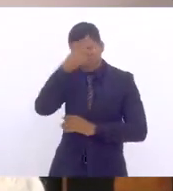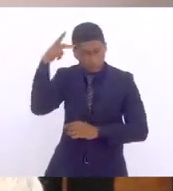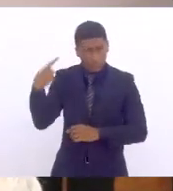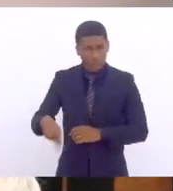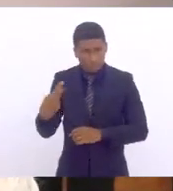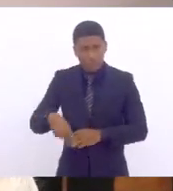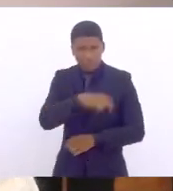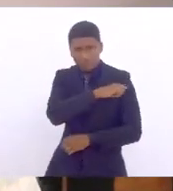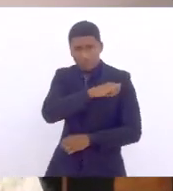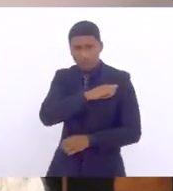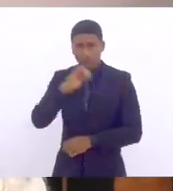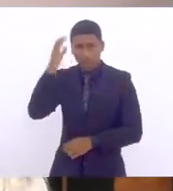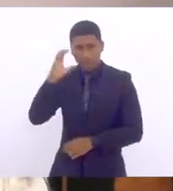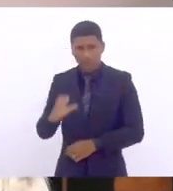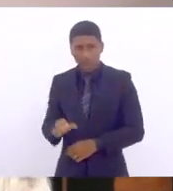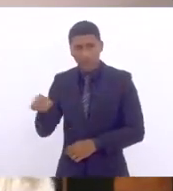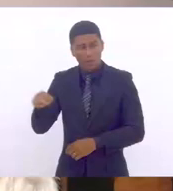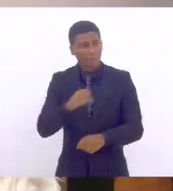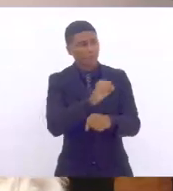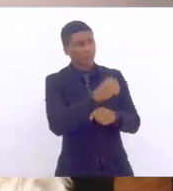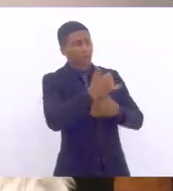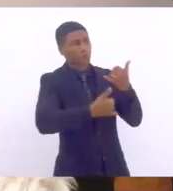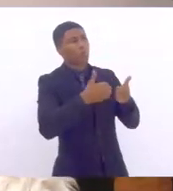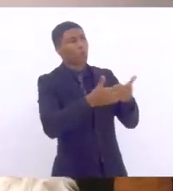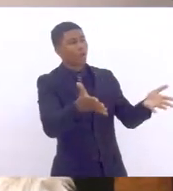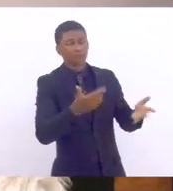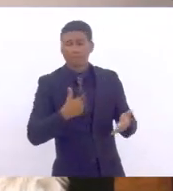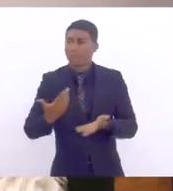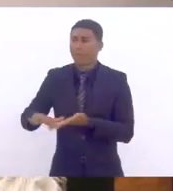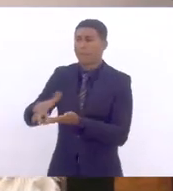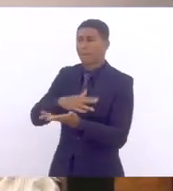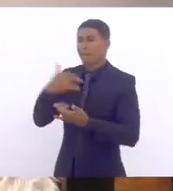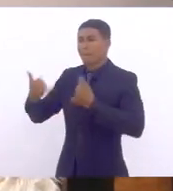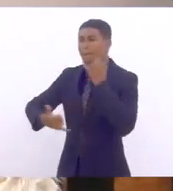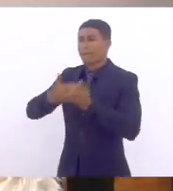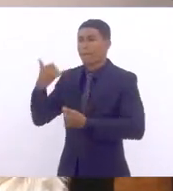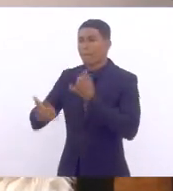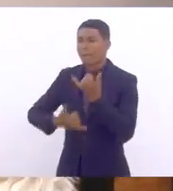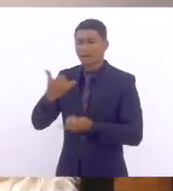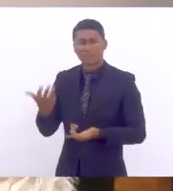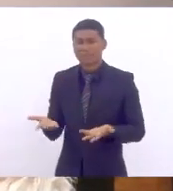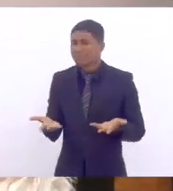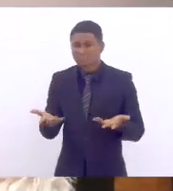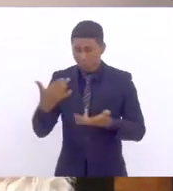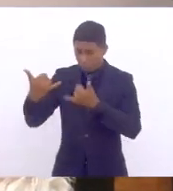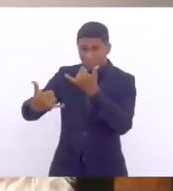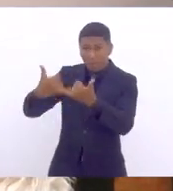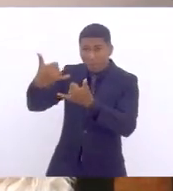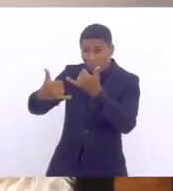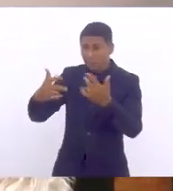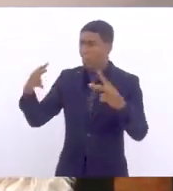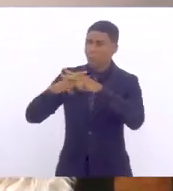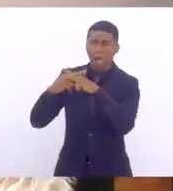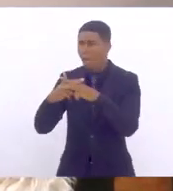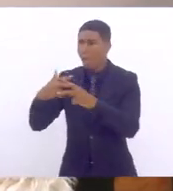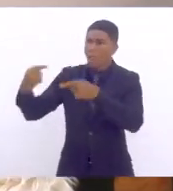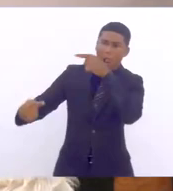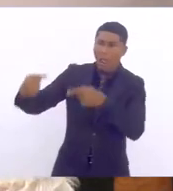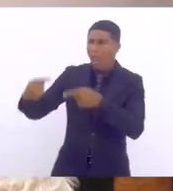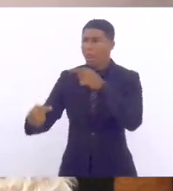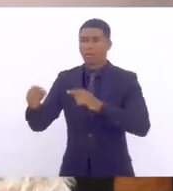Está esperando o jogo começar, está se divertindo ali. Ainda bem que está se divertindo. Não está brigando. Não está discutindo, não